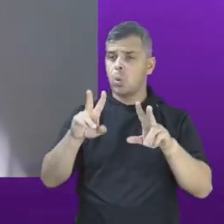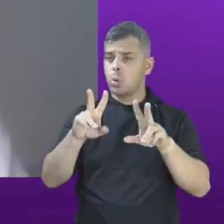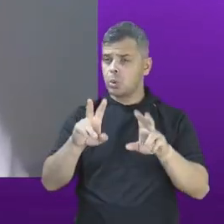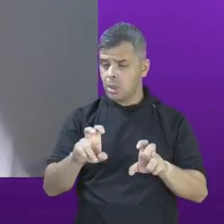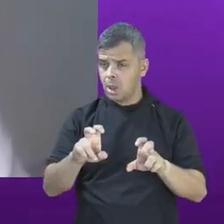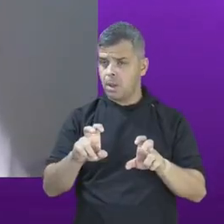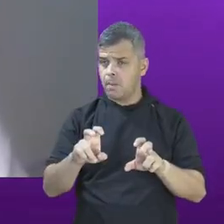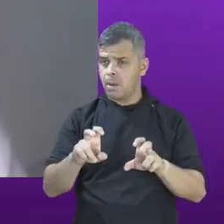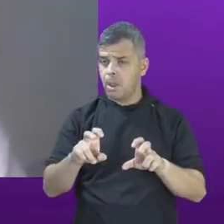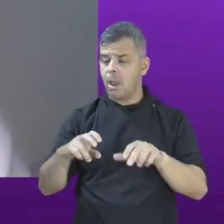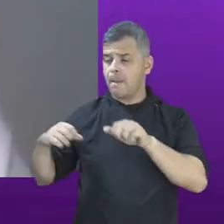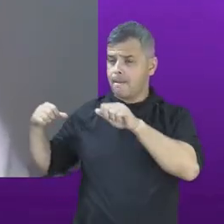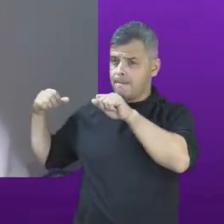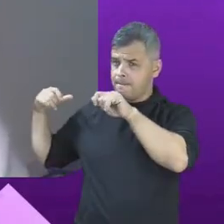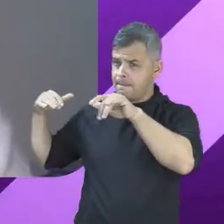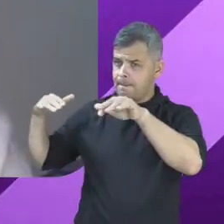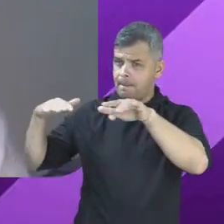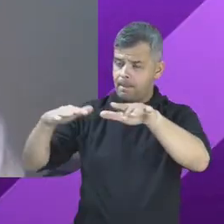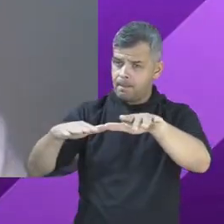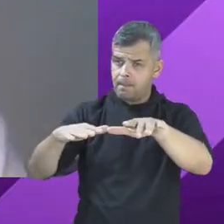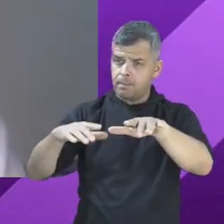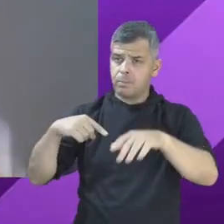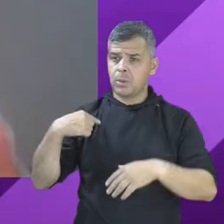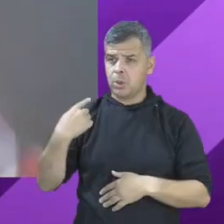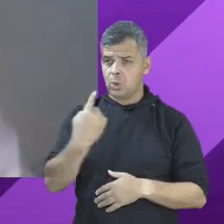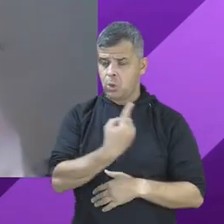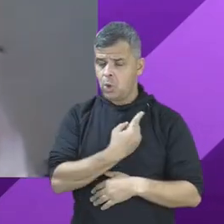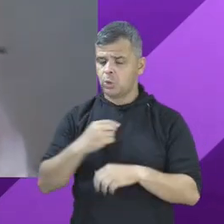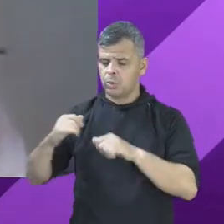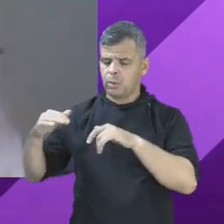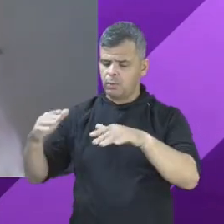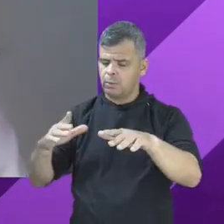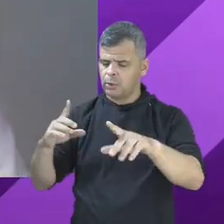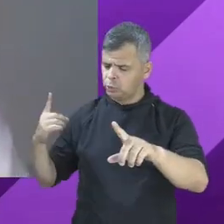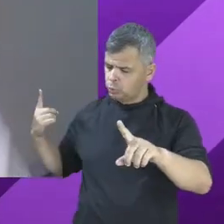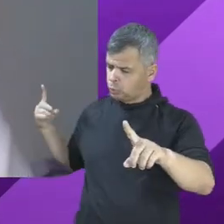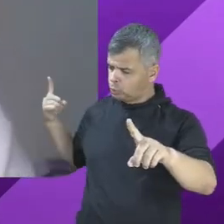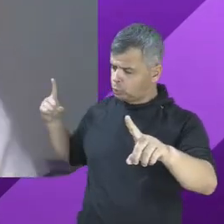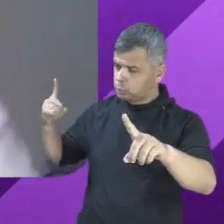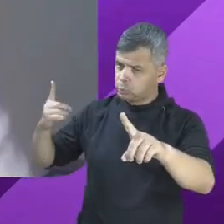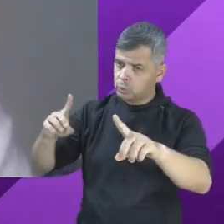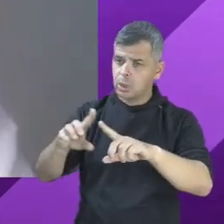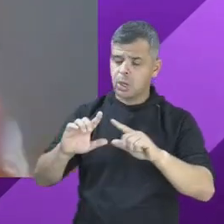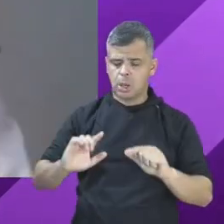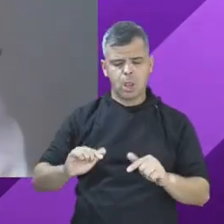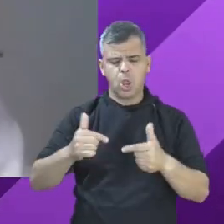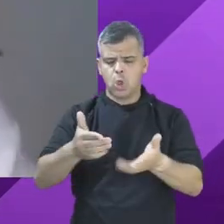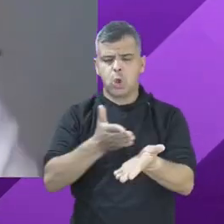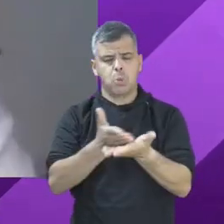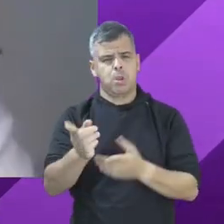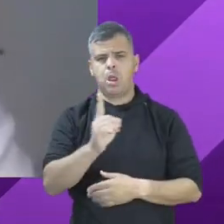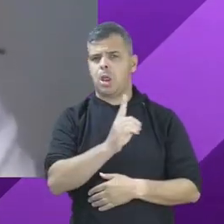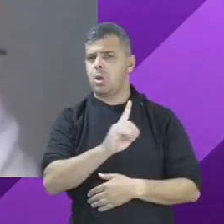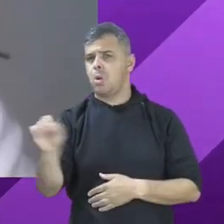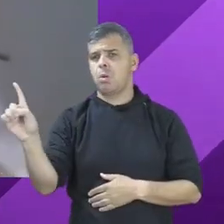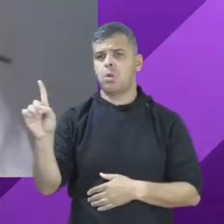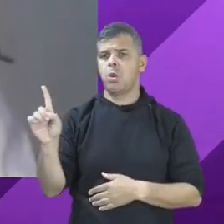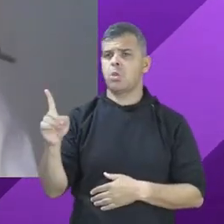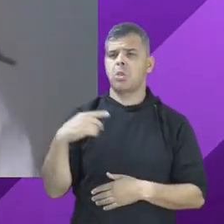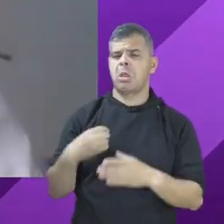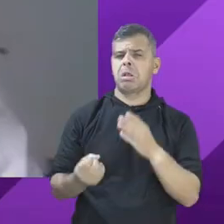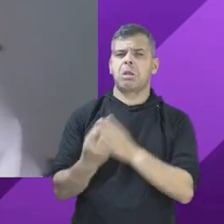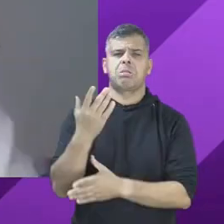do movimento de mulheres negras nossos passos vêm de longe, né? Então, essa luta não inicia agora, não tem ninguém